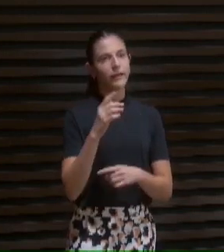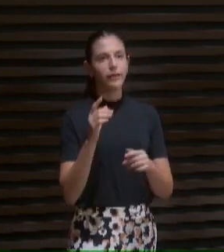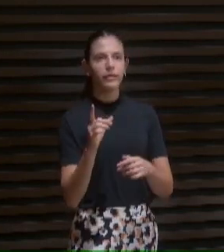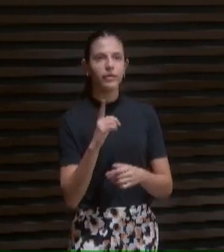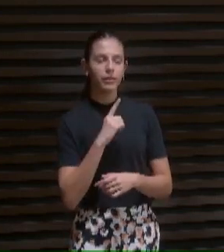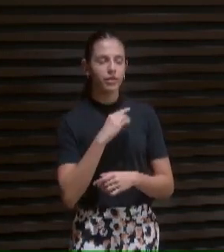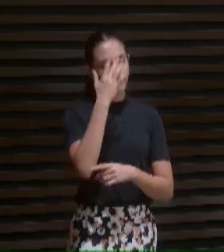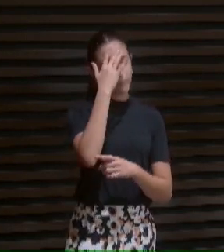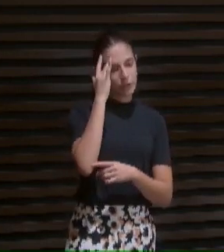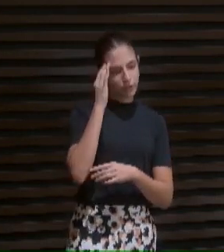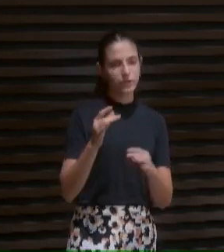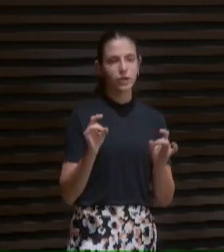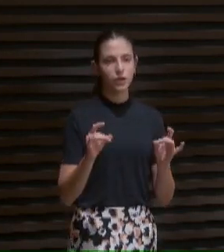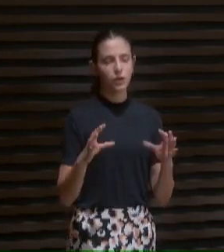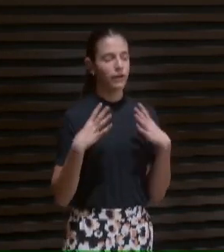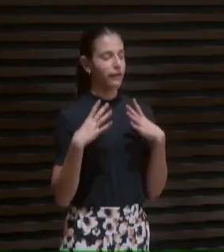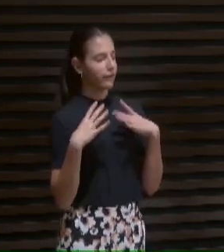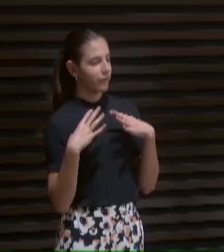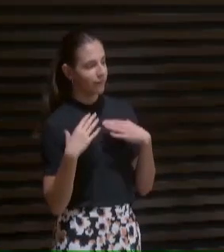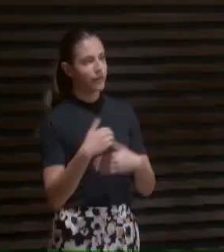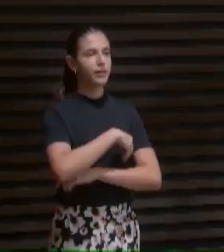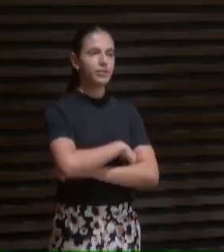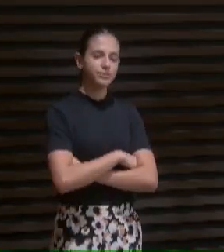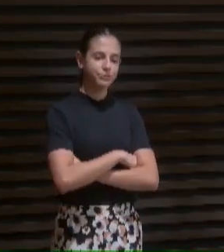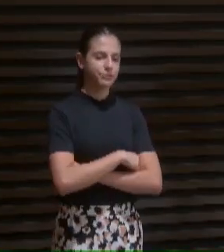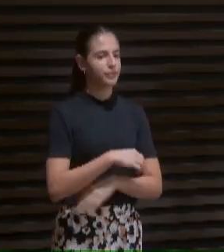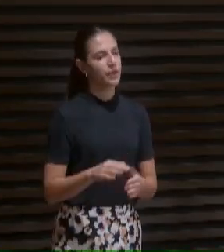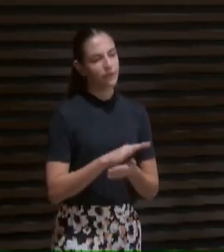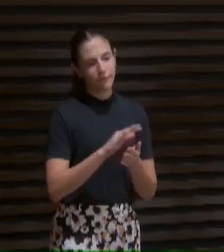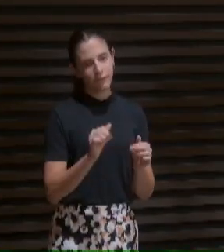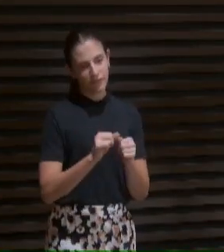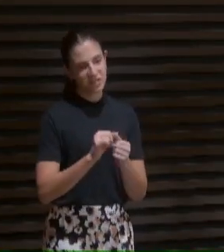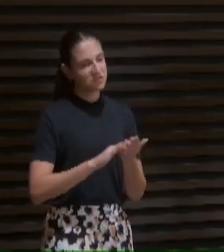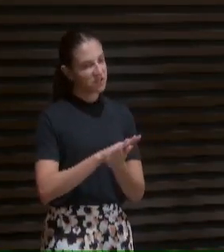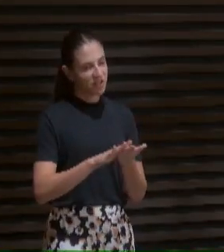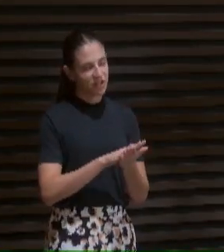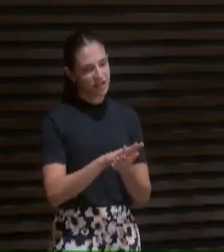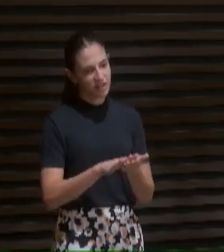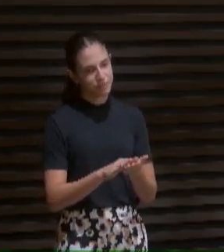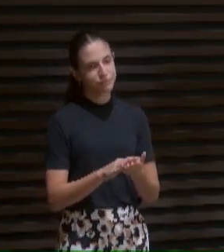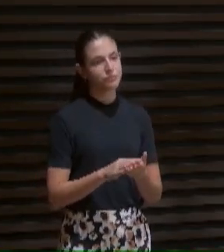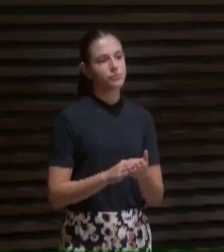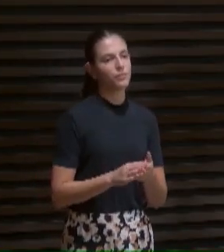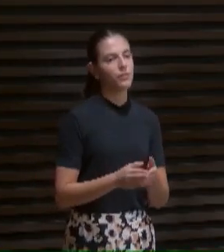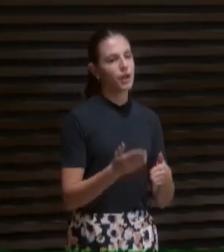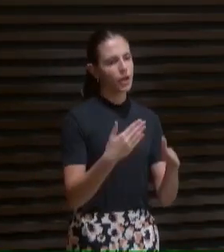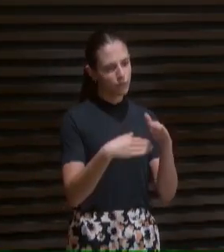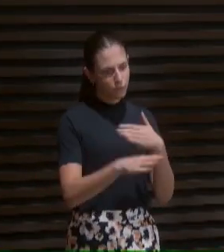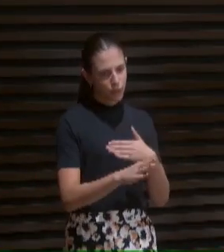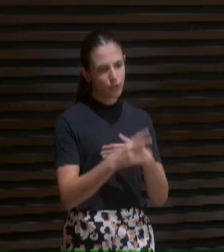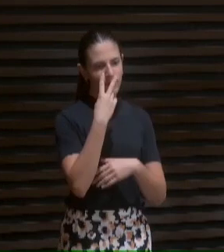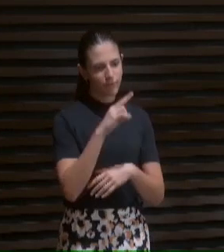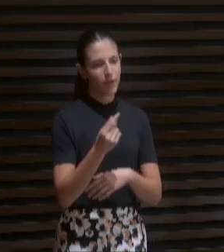e começaram a visitar a casa daqueles que tinham um pouco mais de dinheiro, porque tinha onde comer o pão, e Paulo